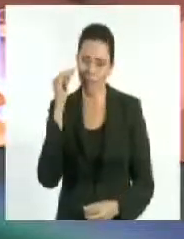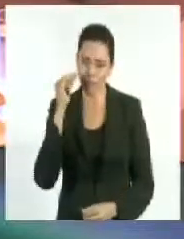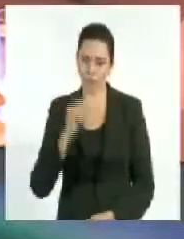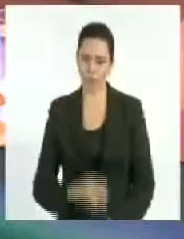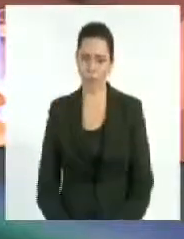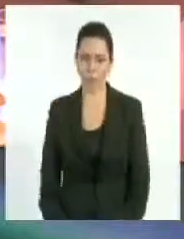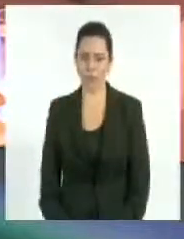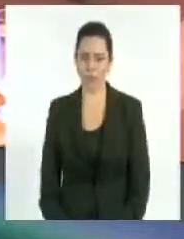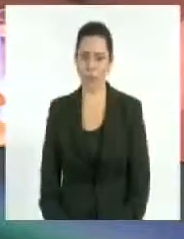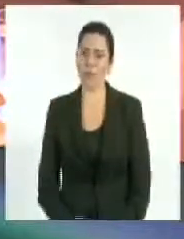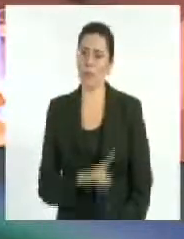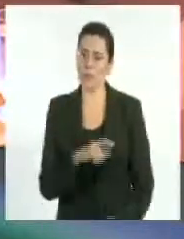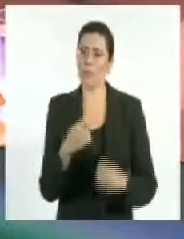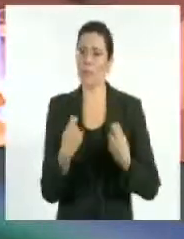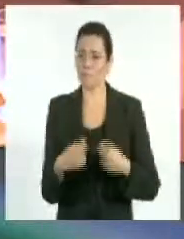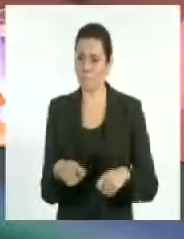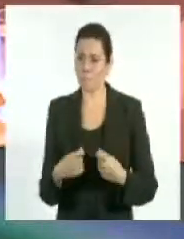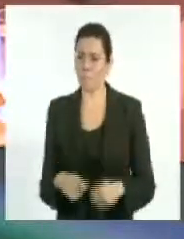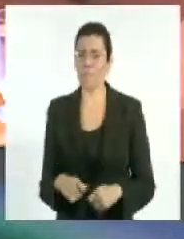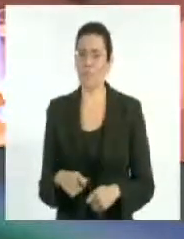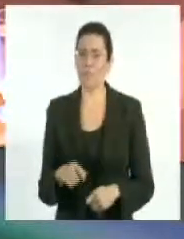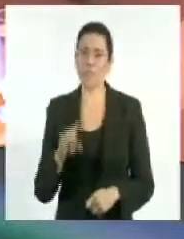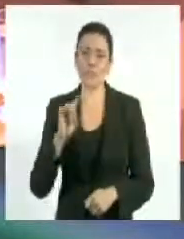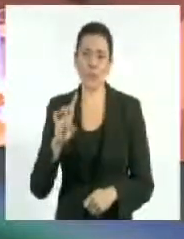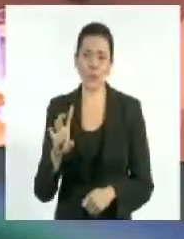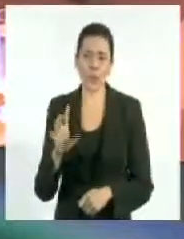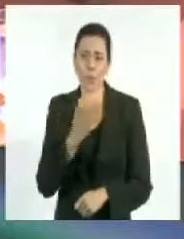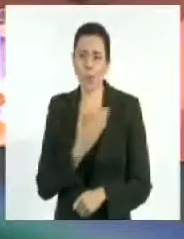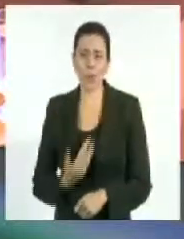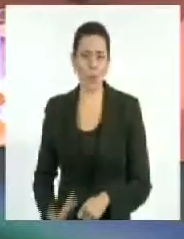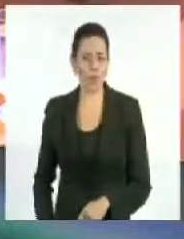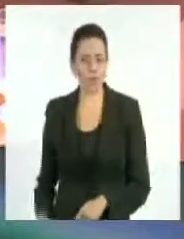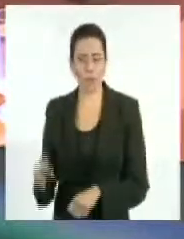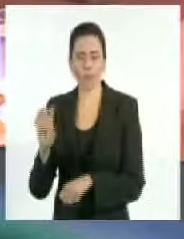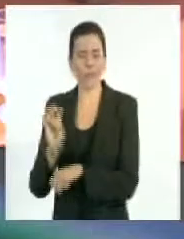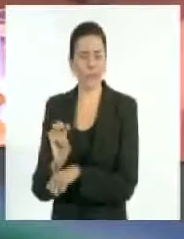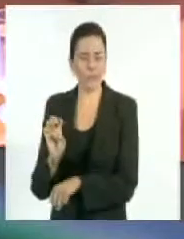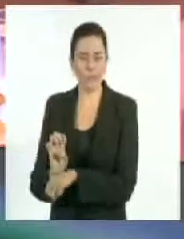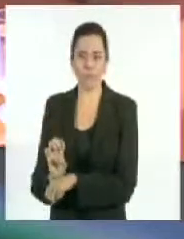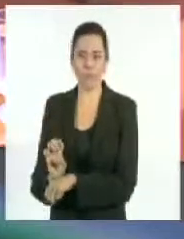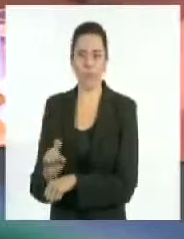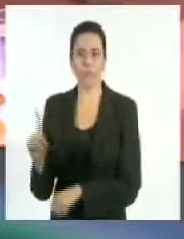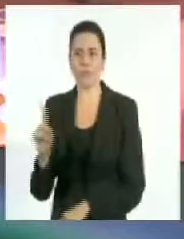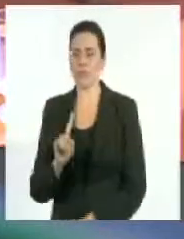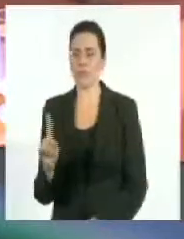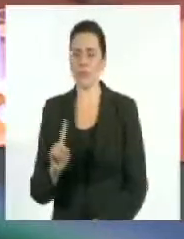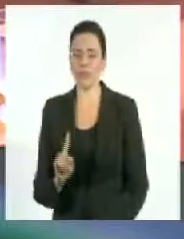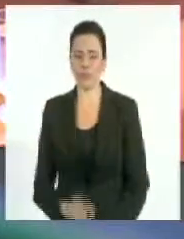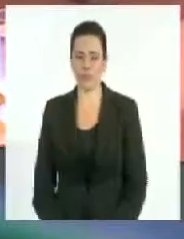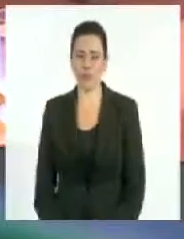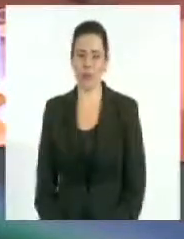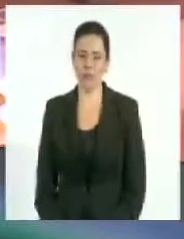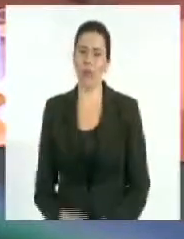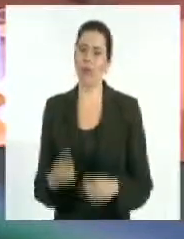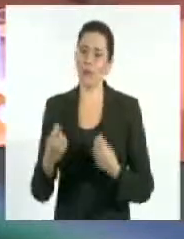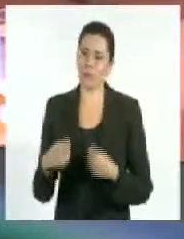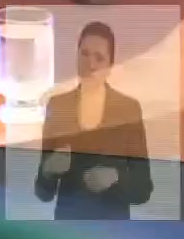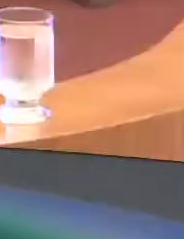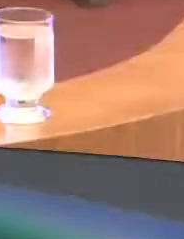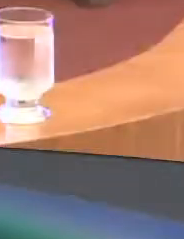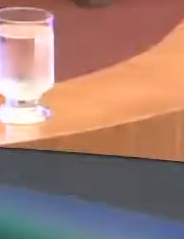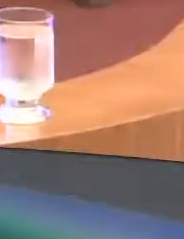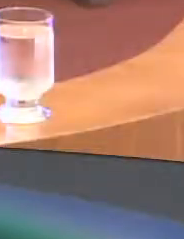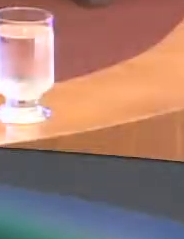dependência política, onde os governadores, os prefeitos têm que recorrer ao poder federal para levar os